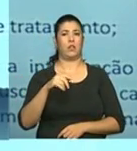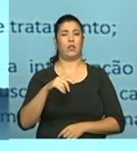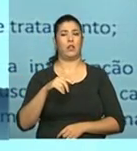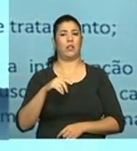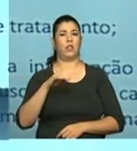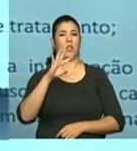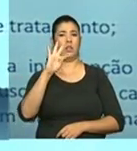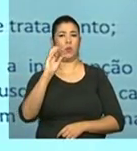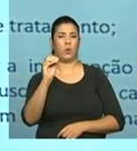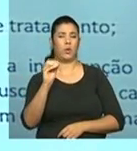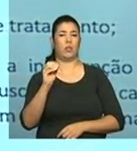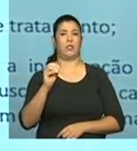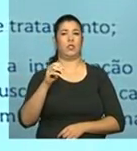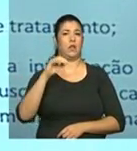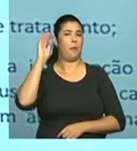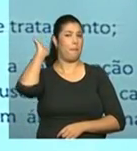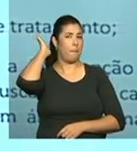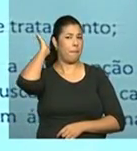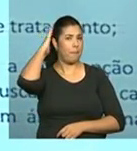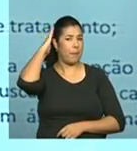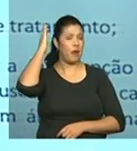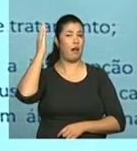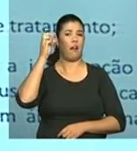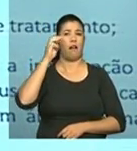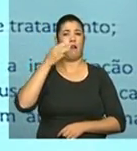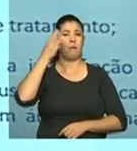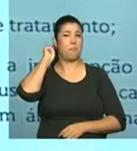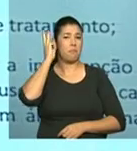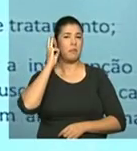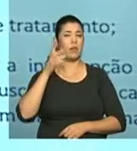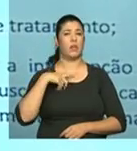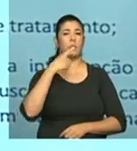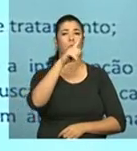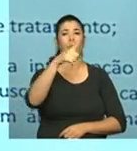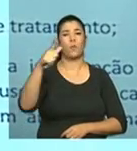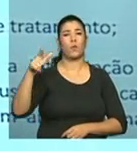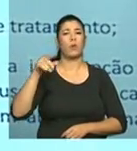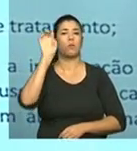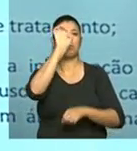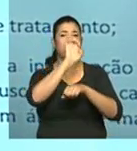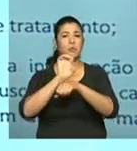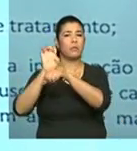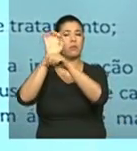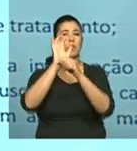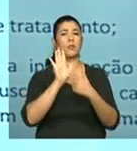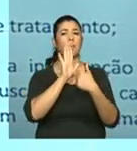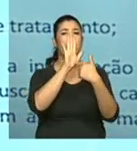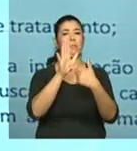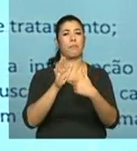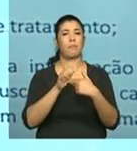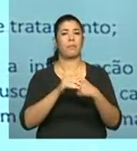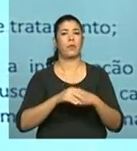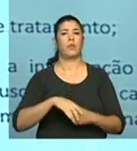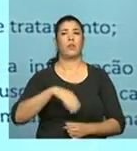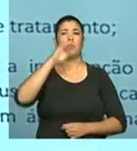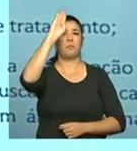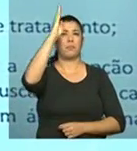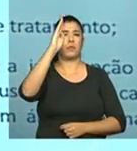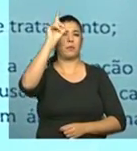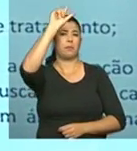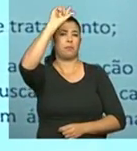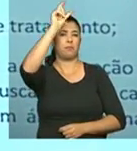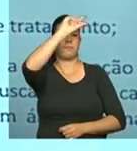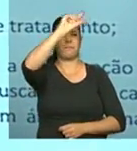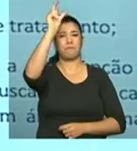Tocantins, Pará, Maranhão. Ou seja, ela tem uma grande concentração na borda externa da região amazônica,